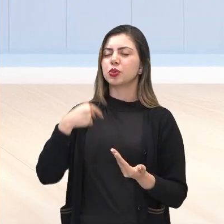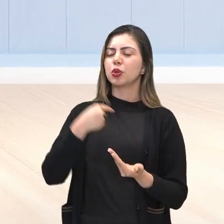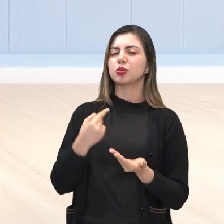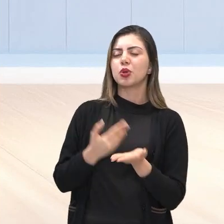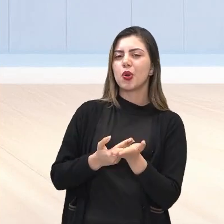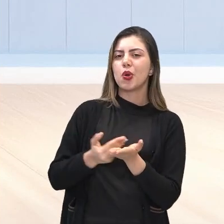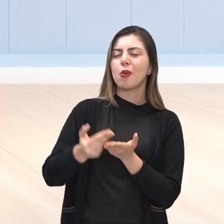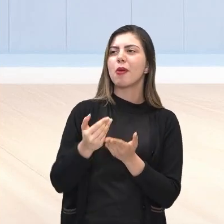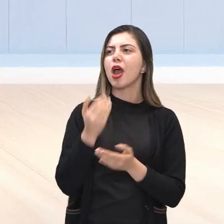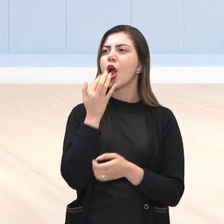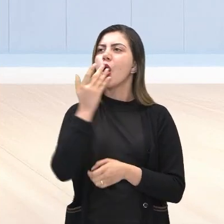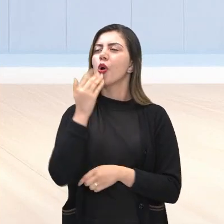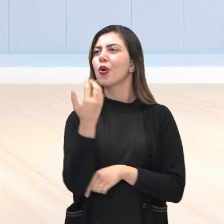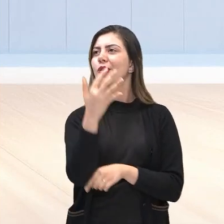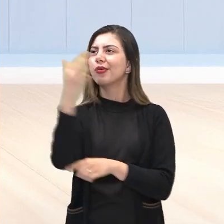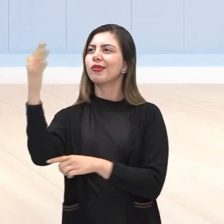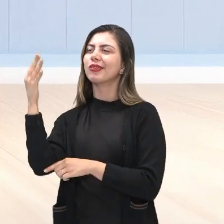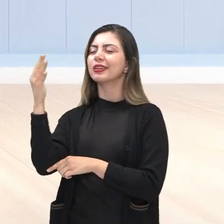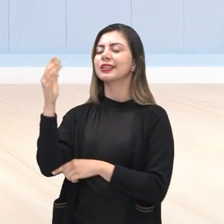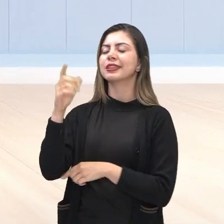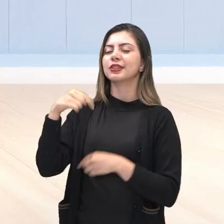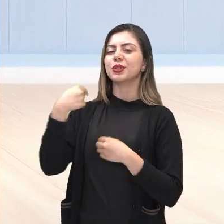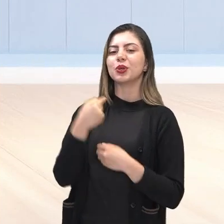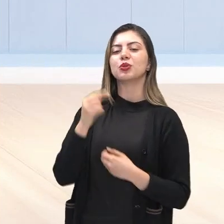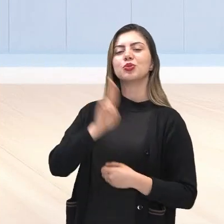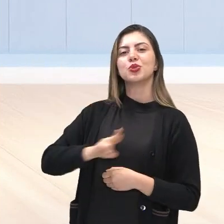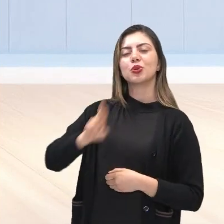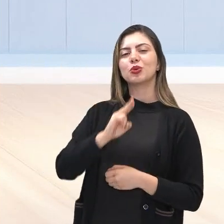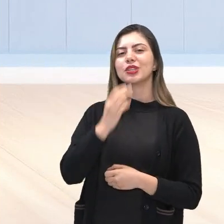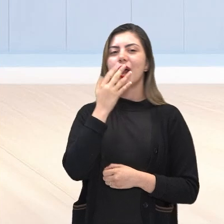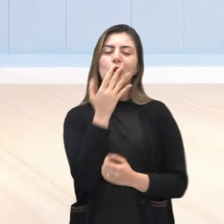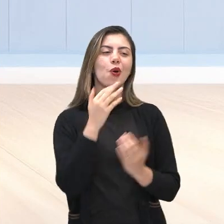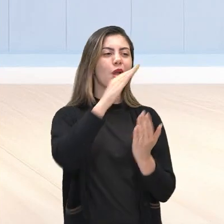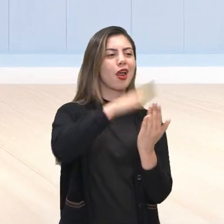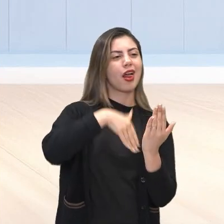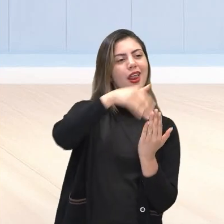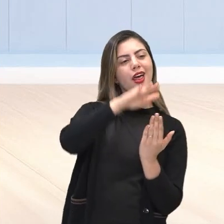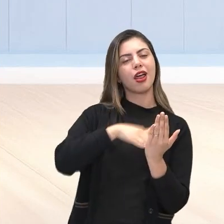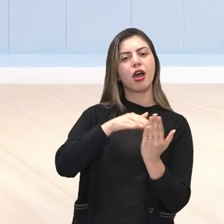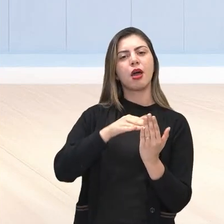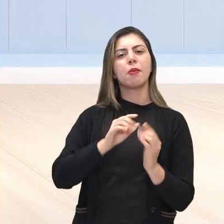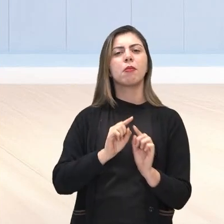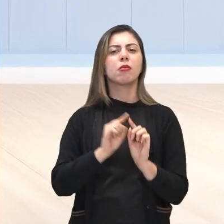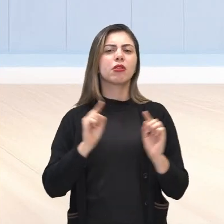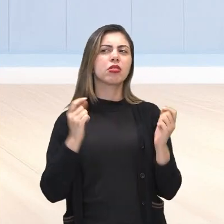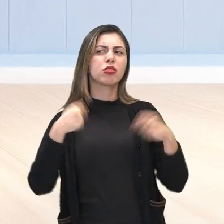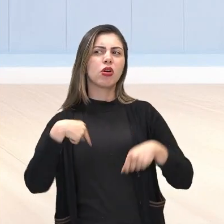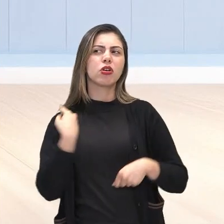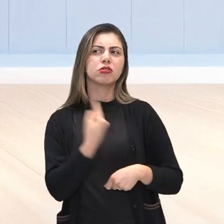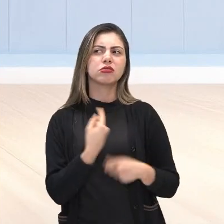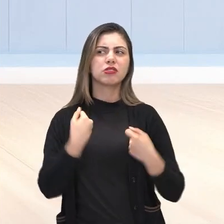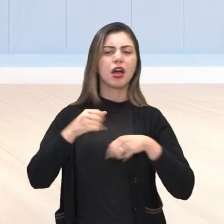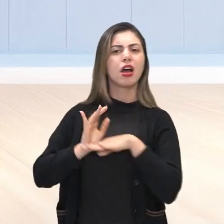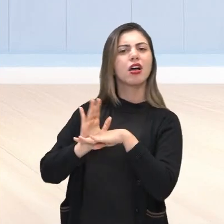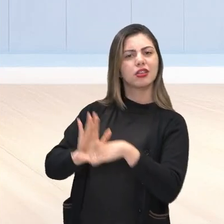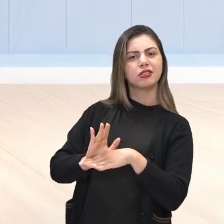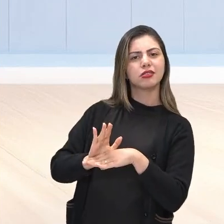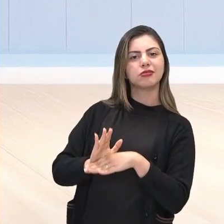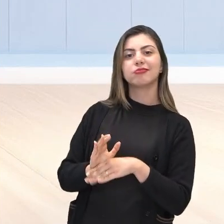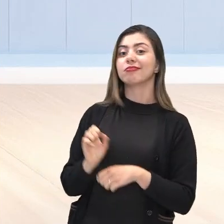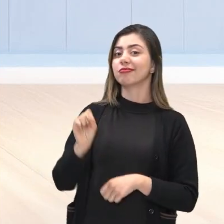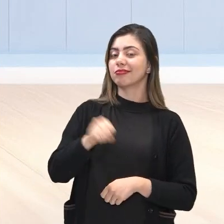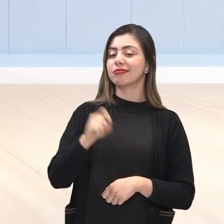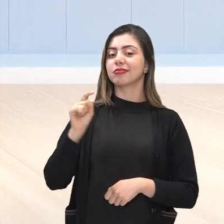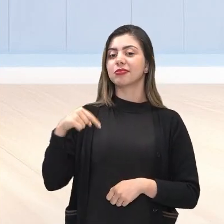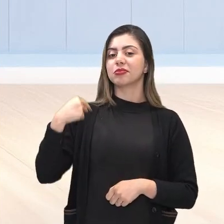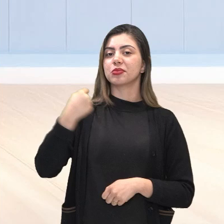nos divertimos e colorimos. Mas será que estamos retribuindo? Sim, nossa consciência